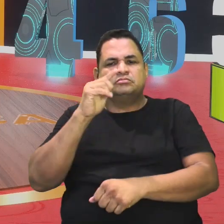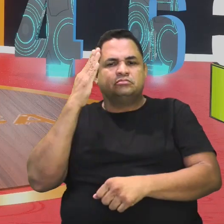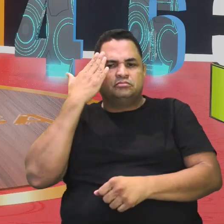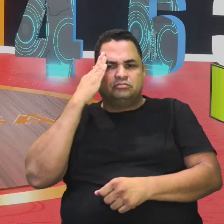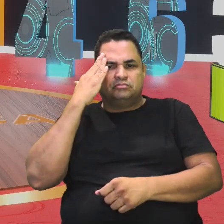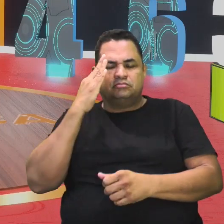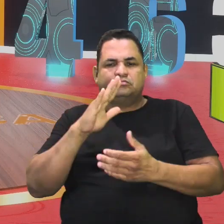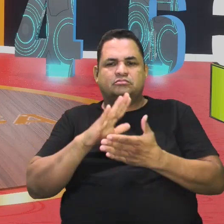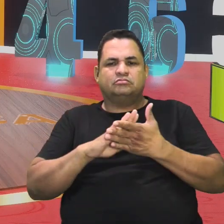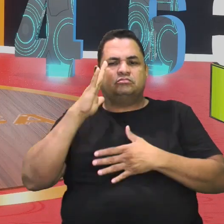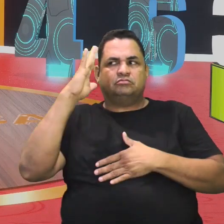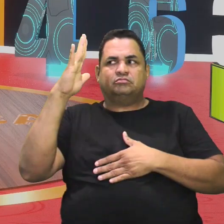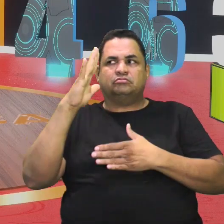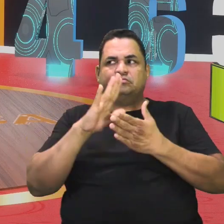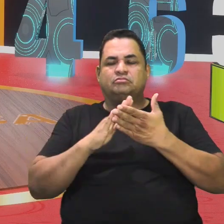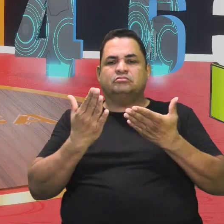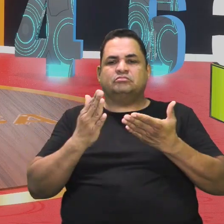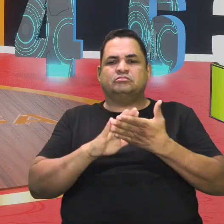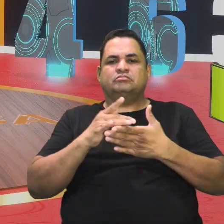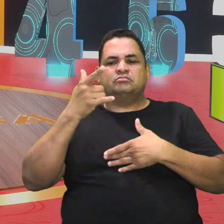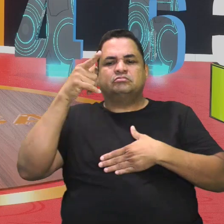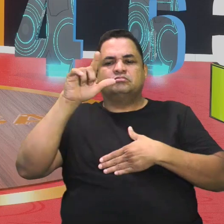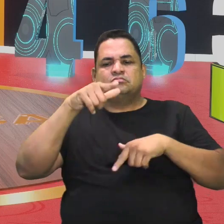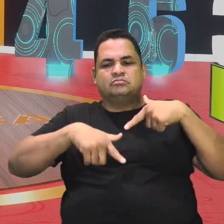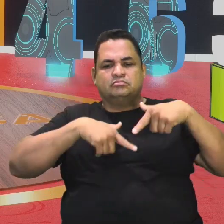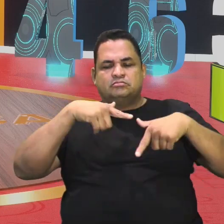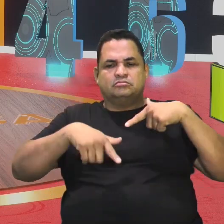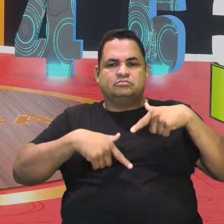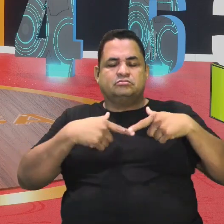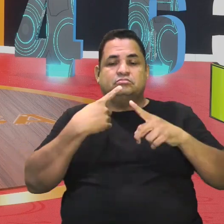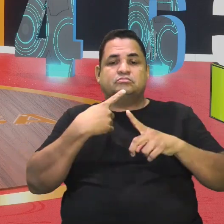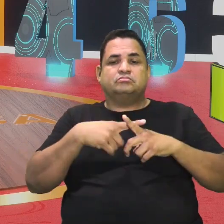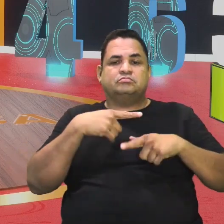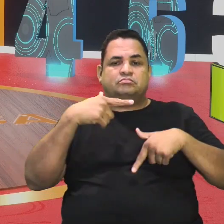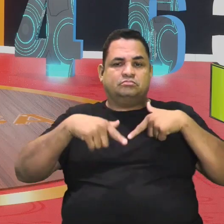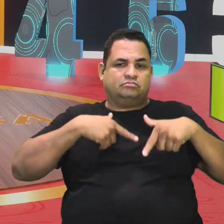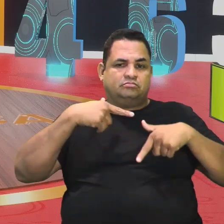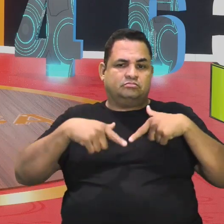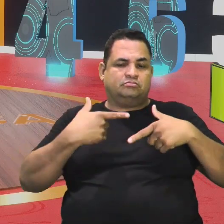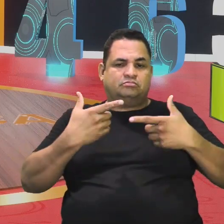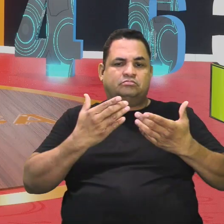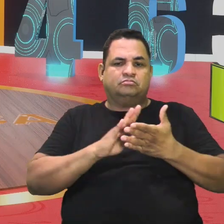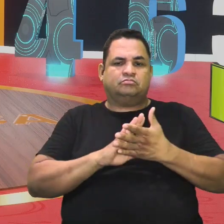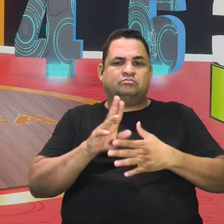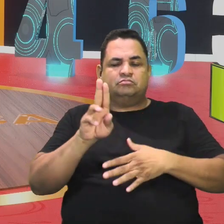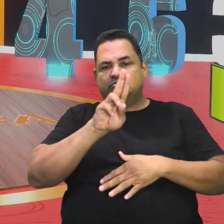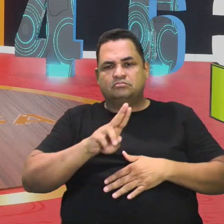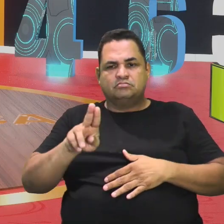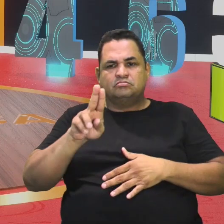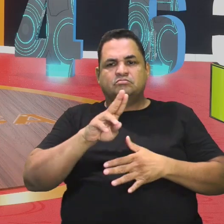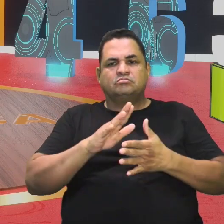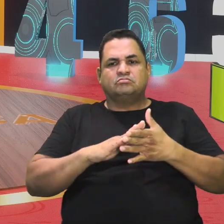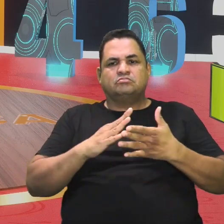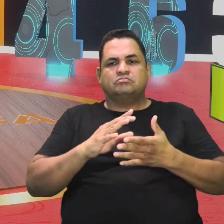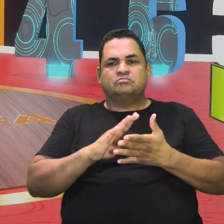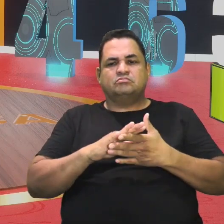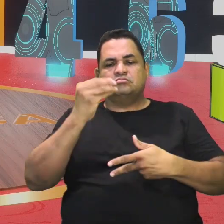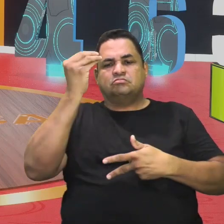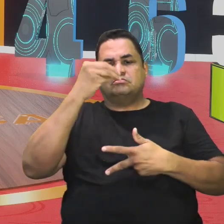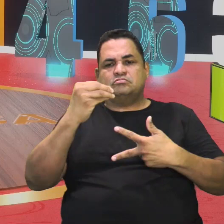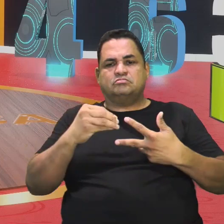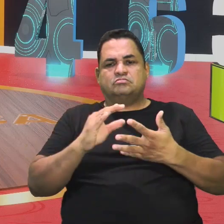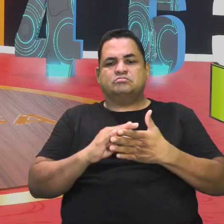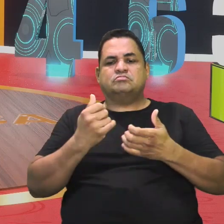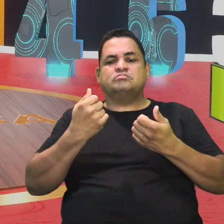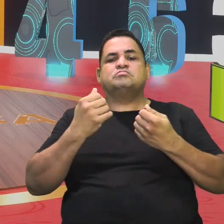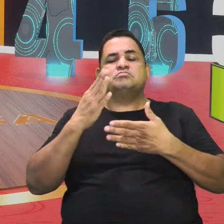teórica e vai conseguir trabalhar, porque é trabalhoso, a parte de aplicação, no Enem você pode